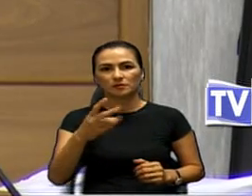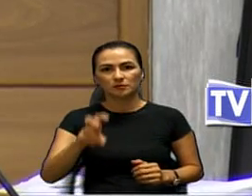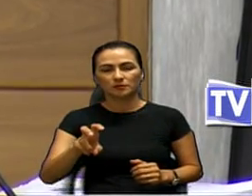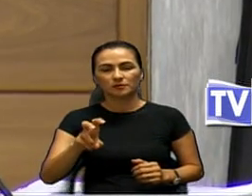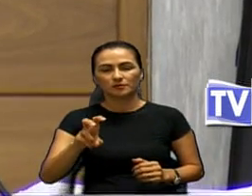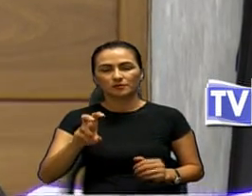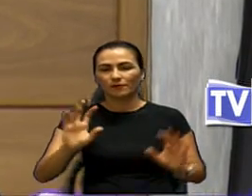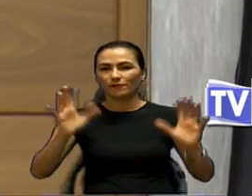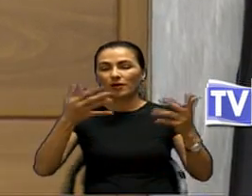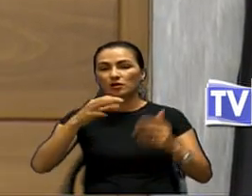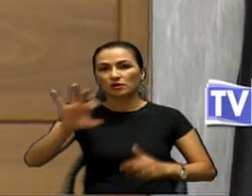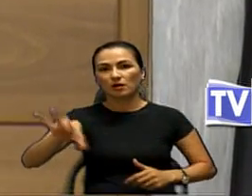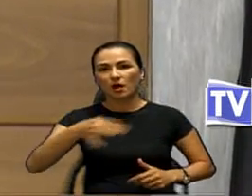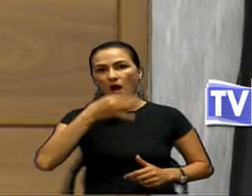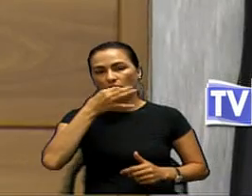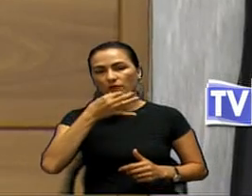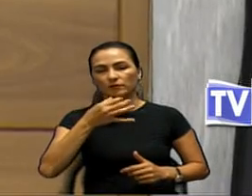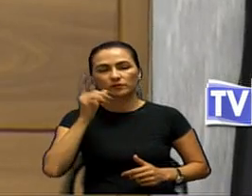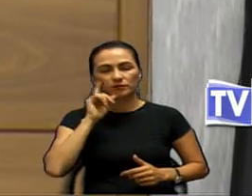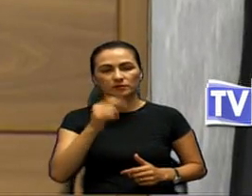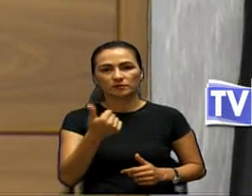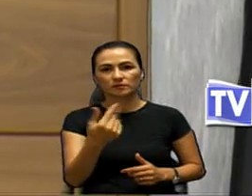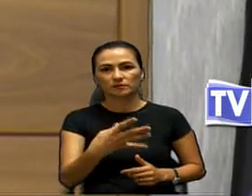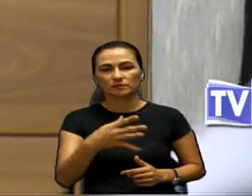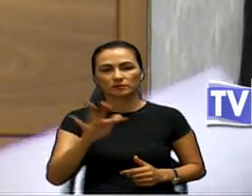quinta-feira, às 20 horas.